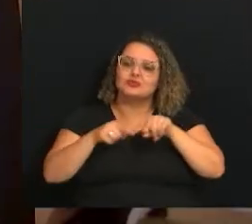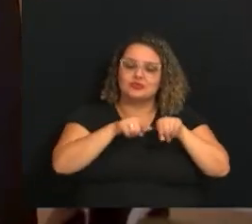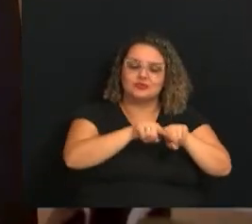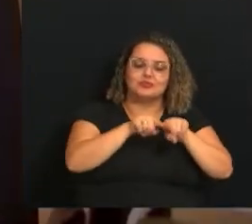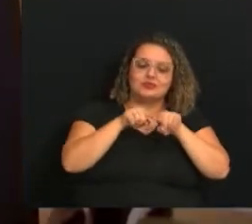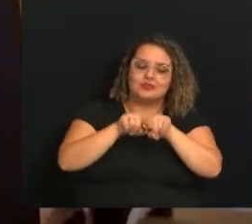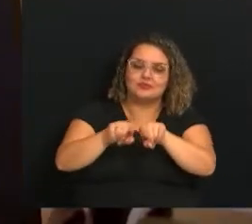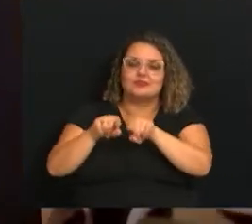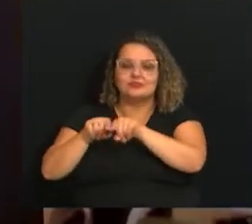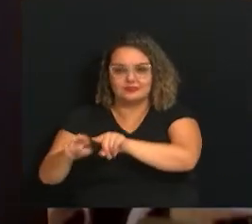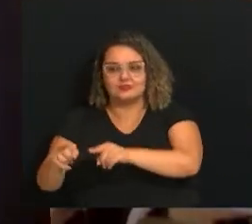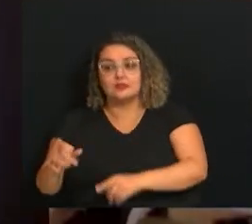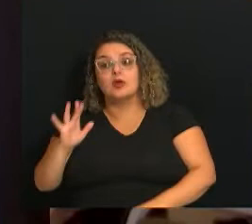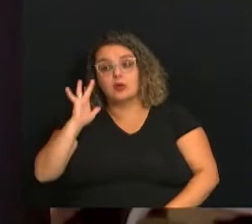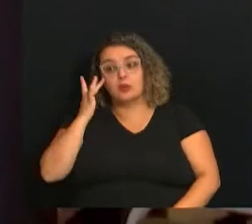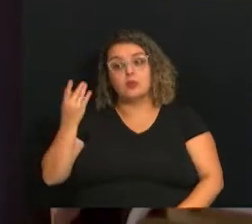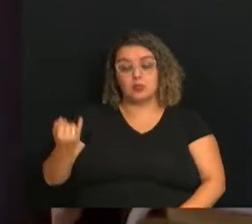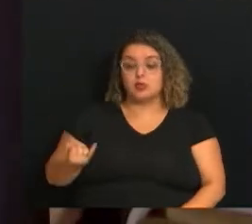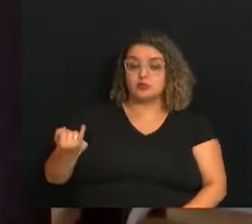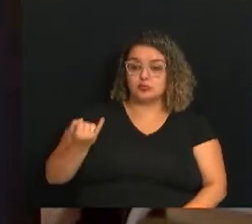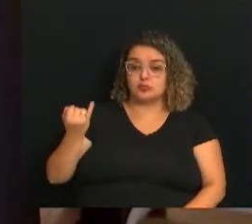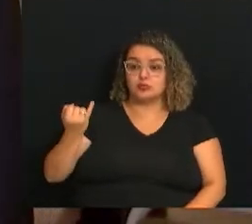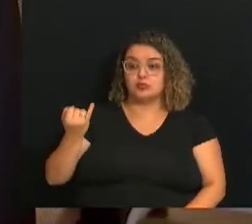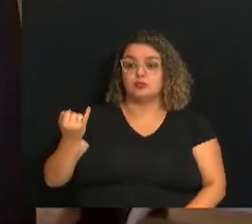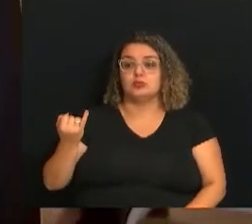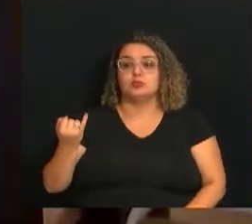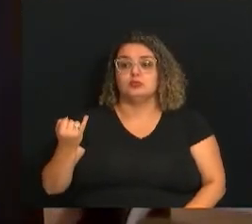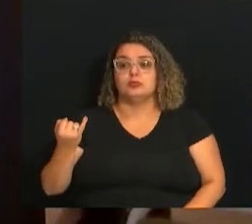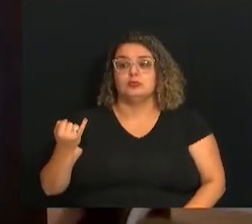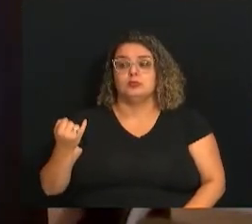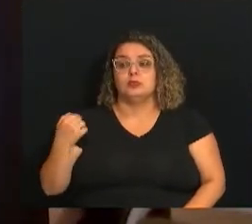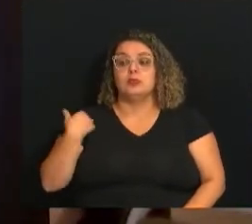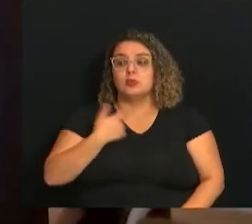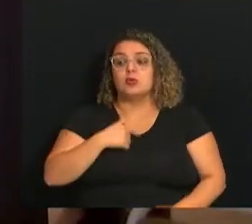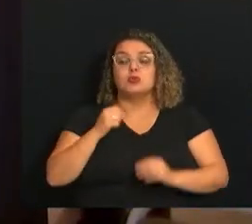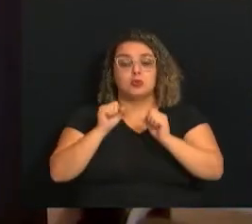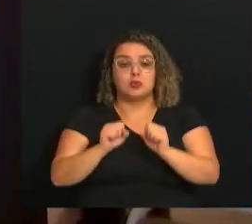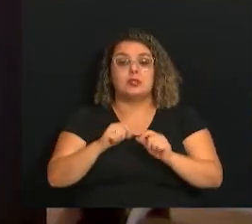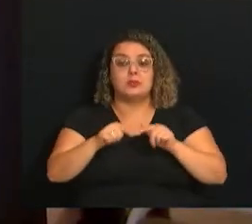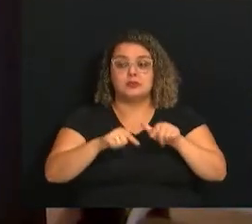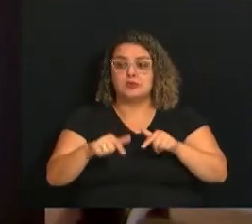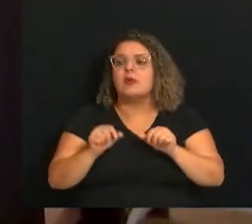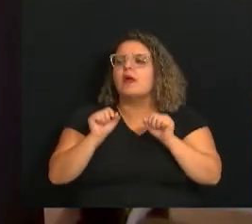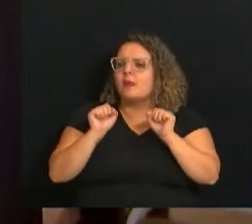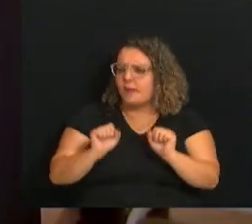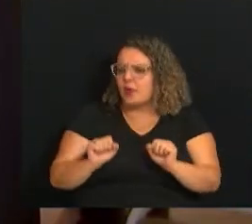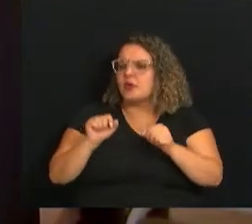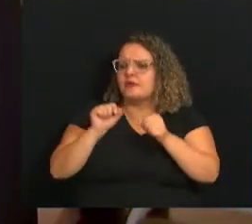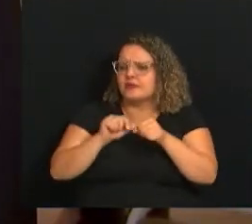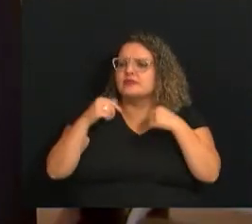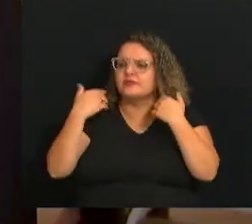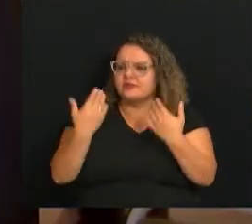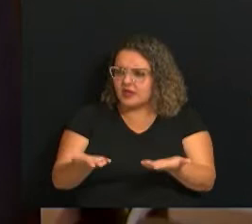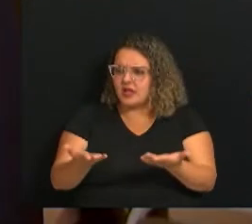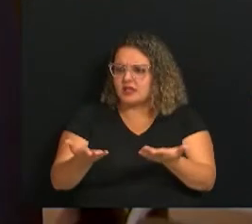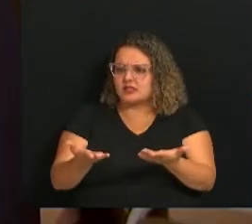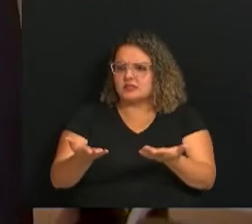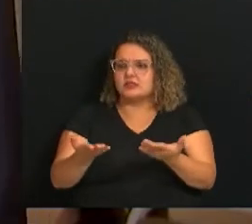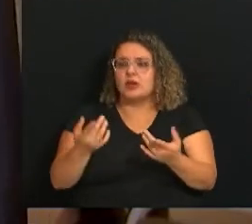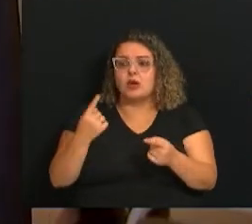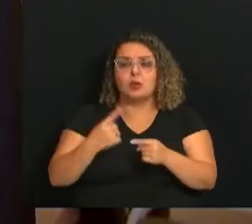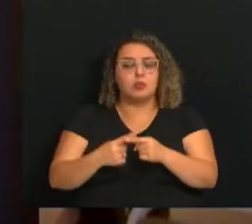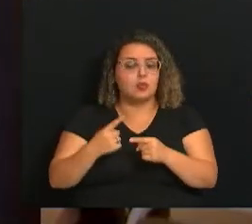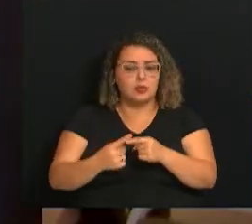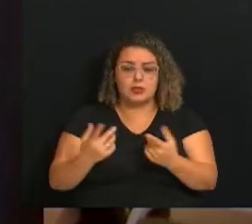acho muito importante que a gente que pode fazer esse tipo de trabalho faça. Porque essa sociedade em